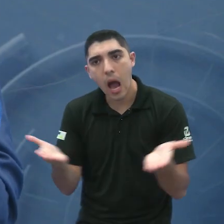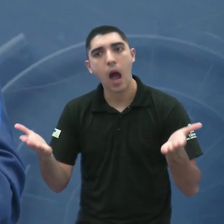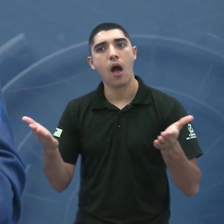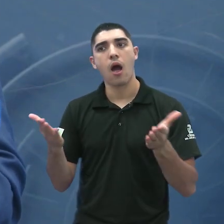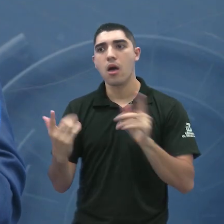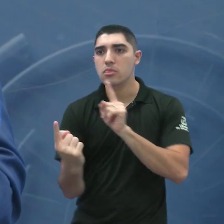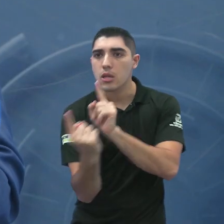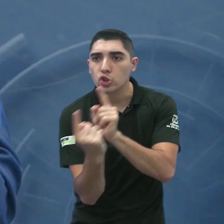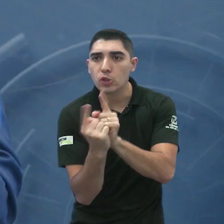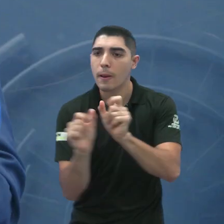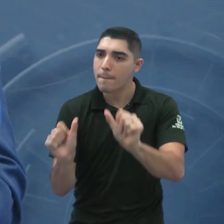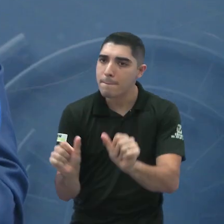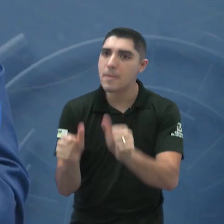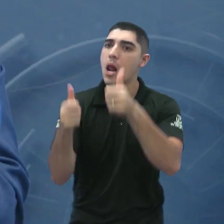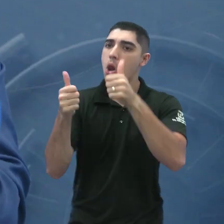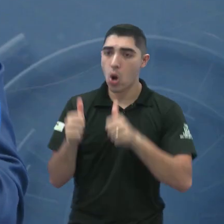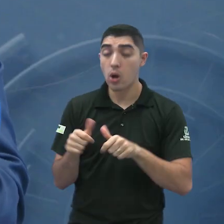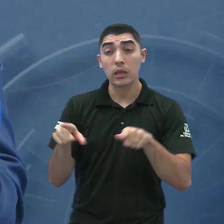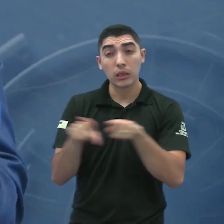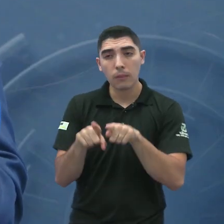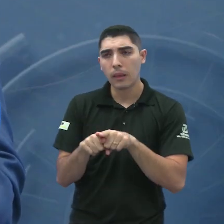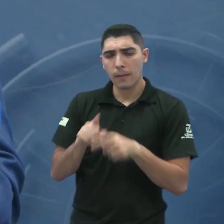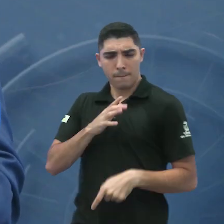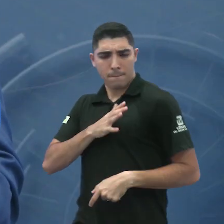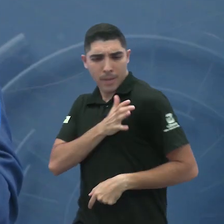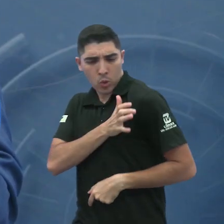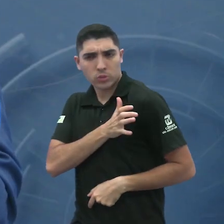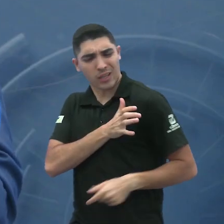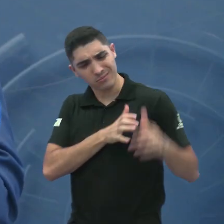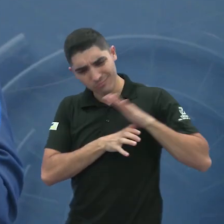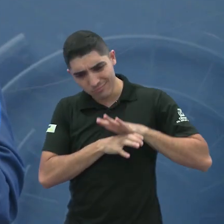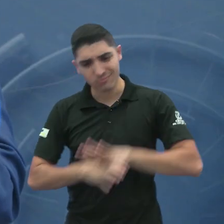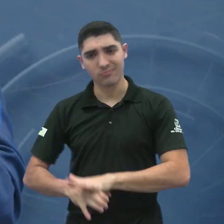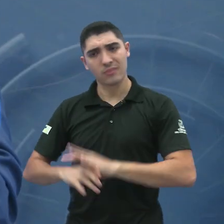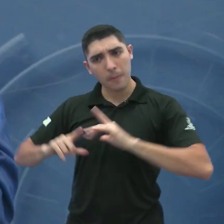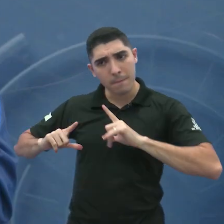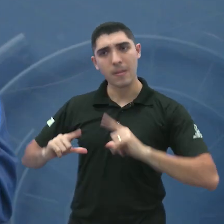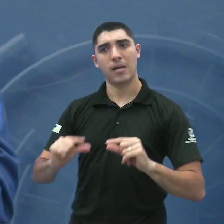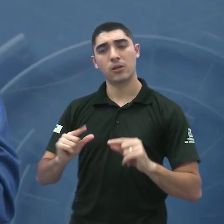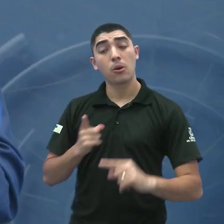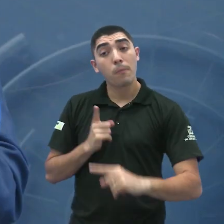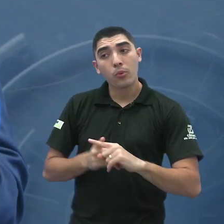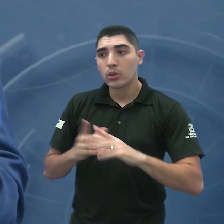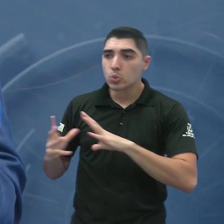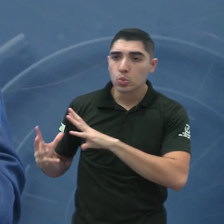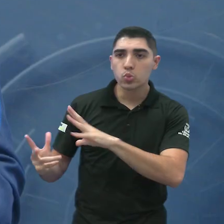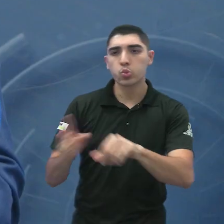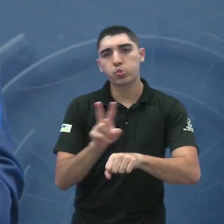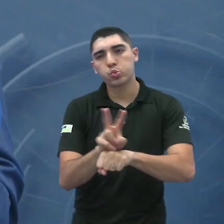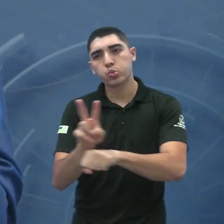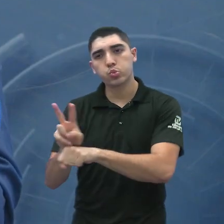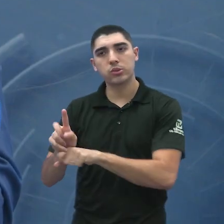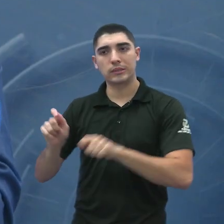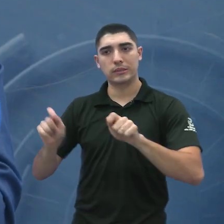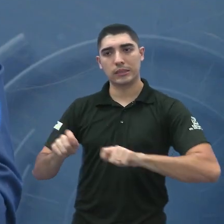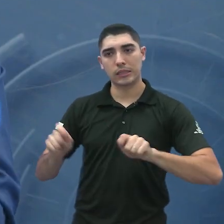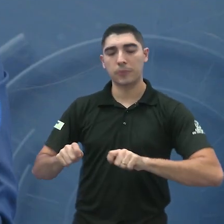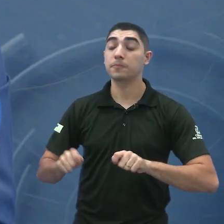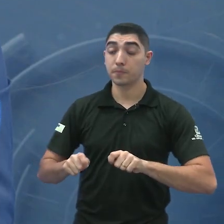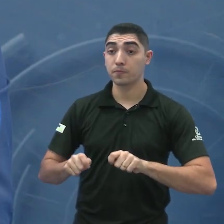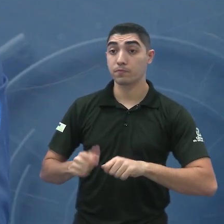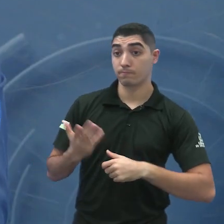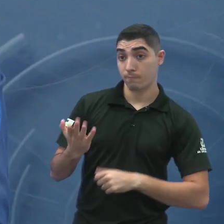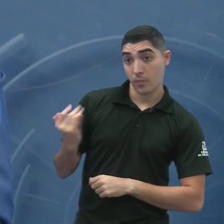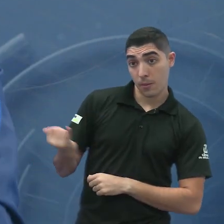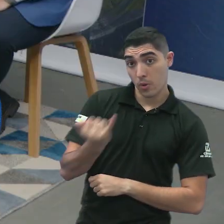qualificar o atendimento e reduzir estigmas para que esses cuidados cheguem para todos, né, gente? É de extrema importância